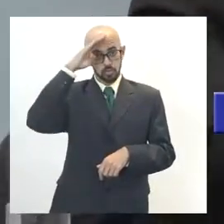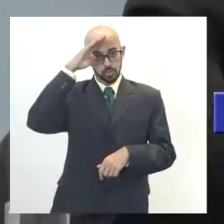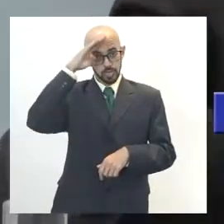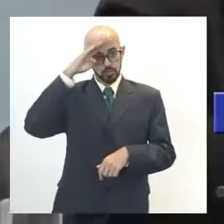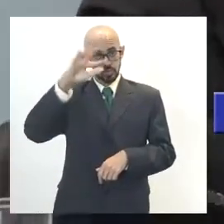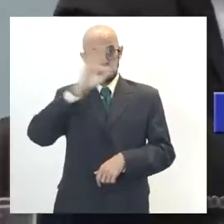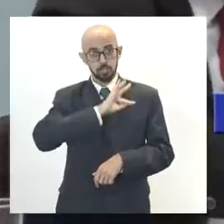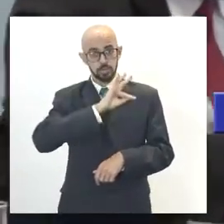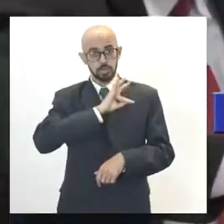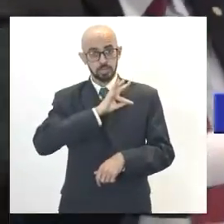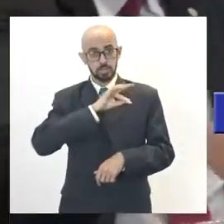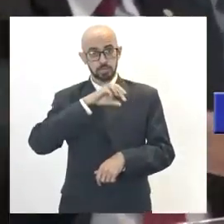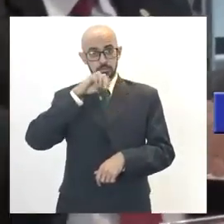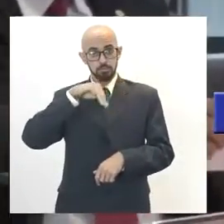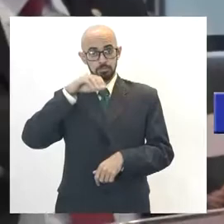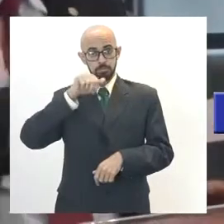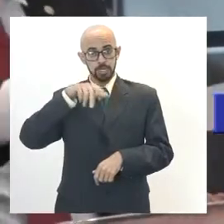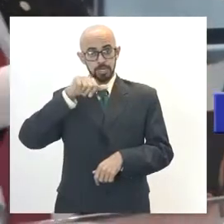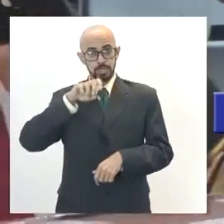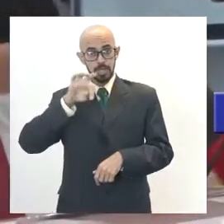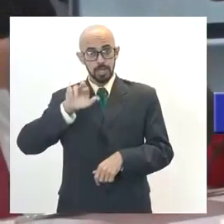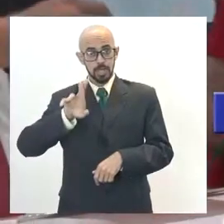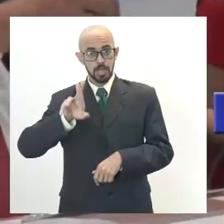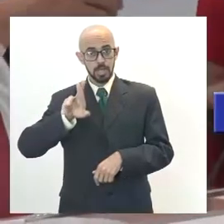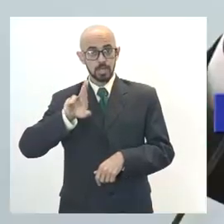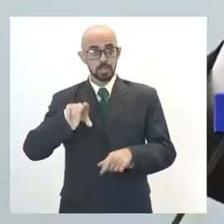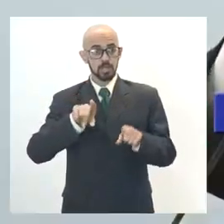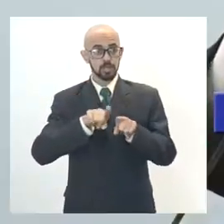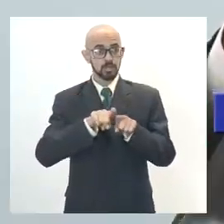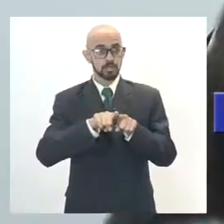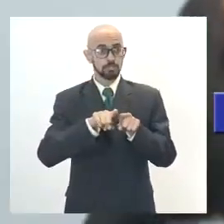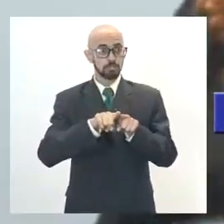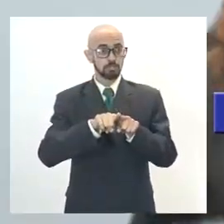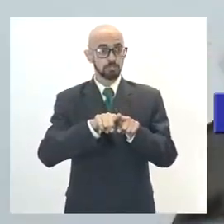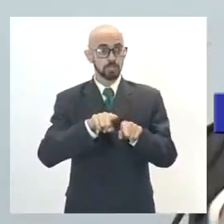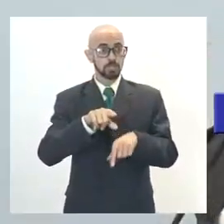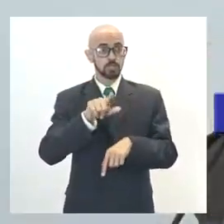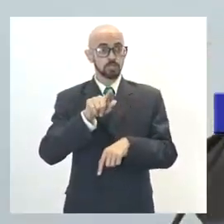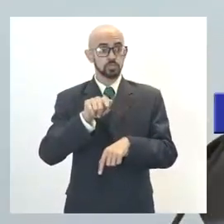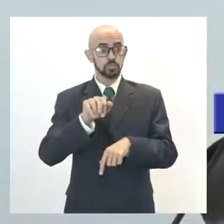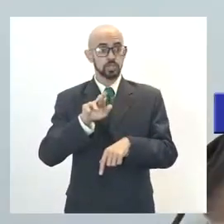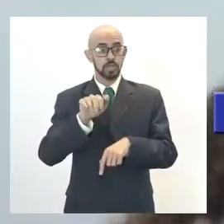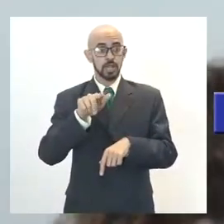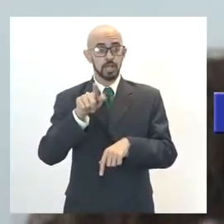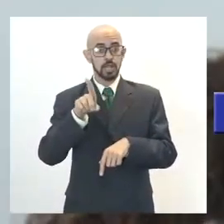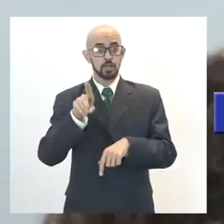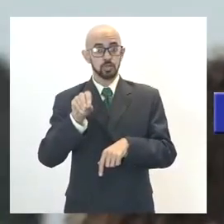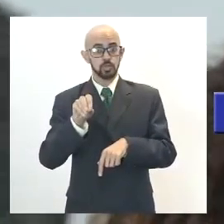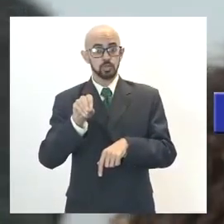Polícia Militar e chamar também a Cristiane G large o sindisprev